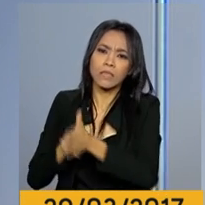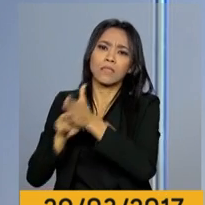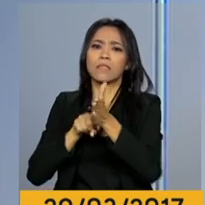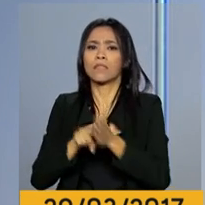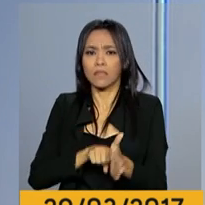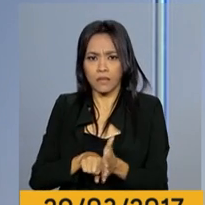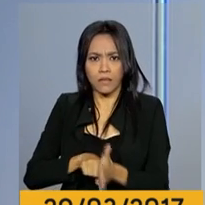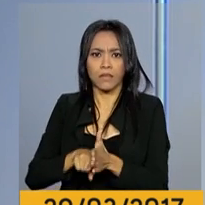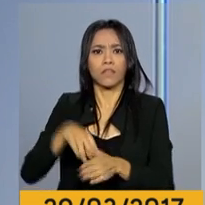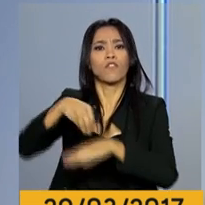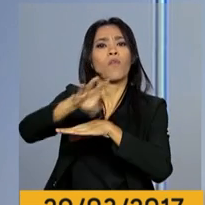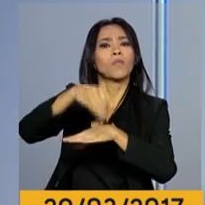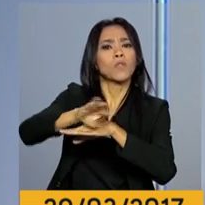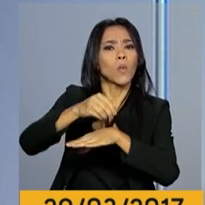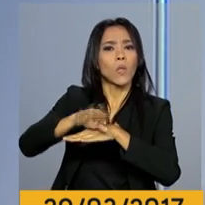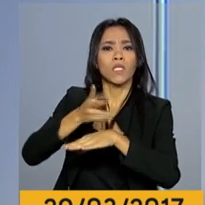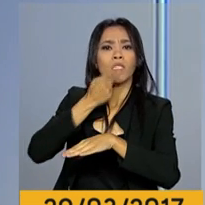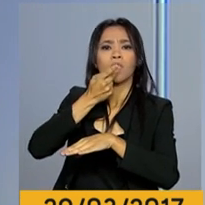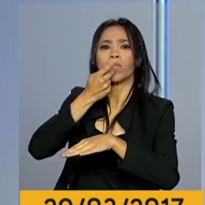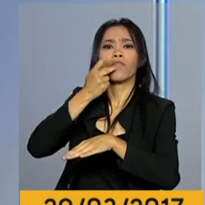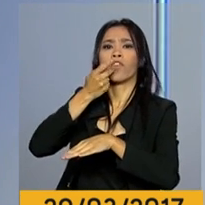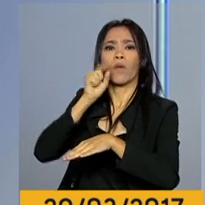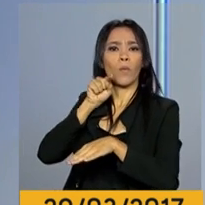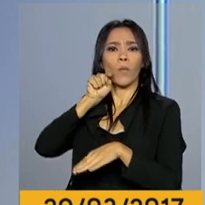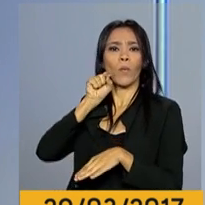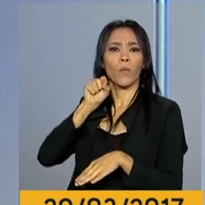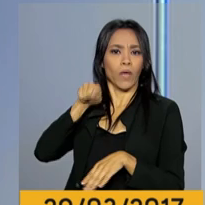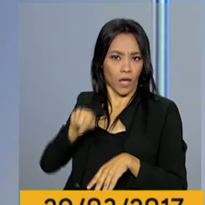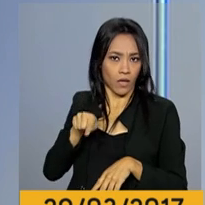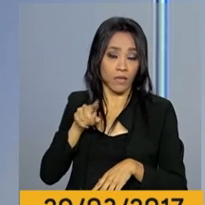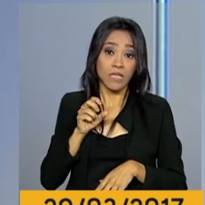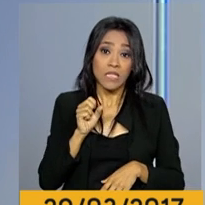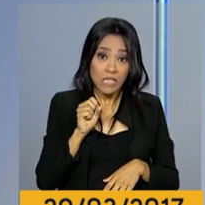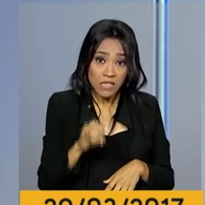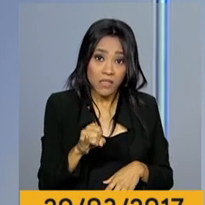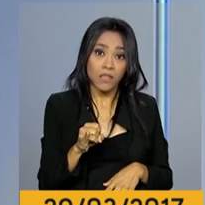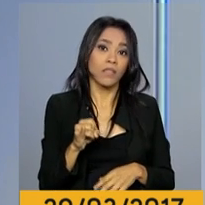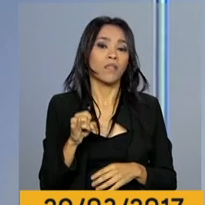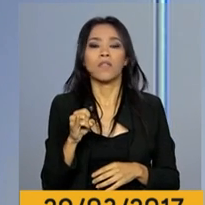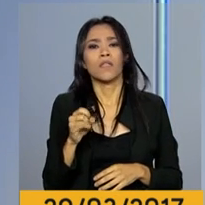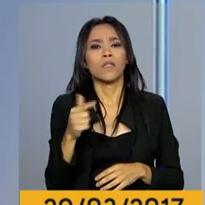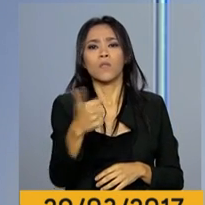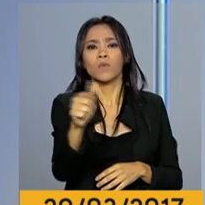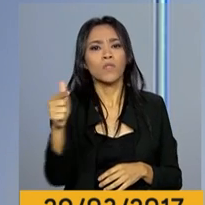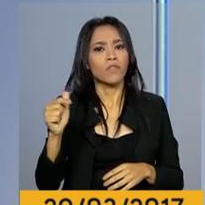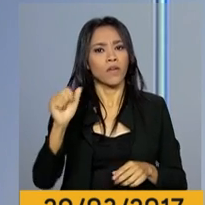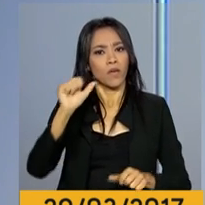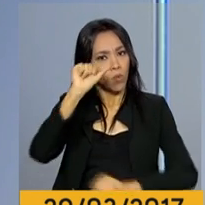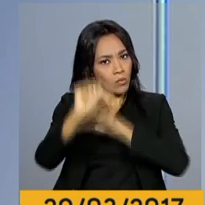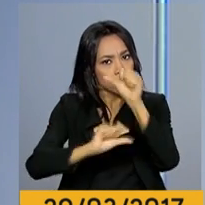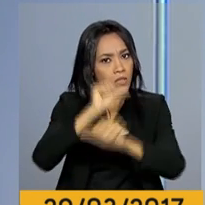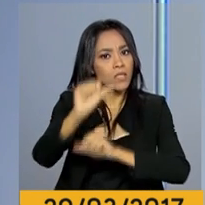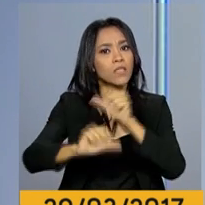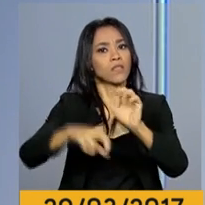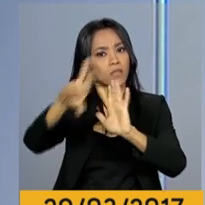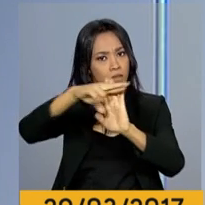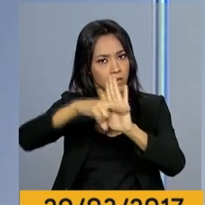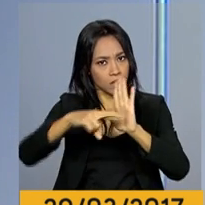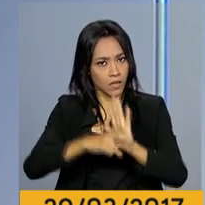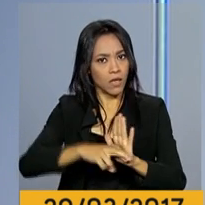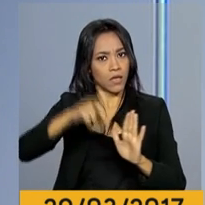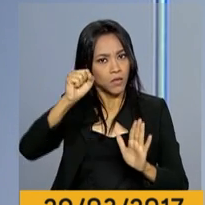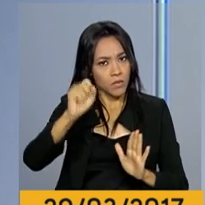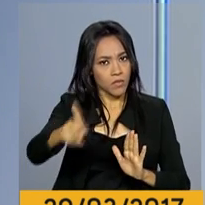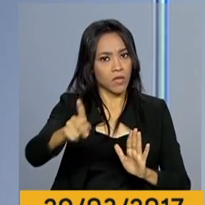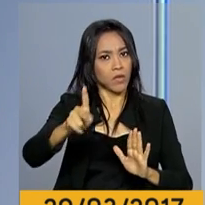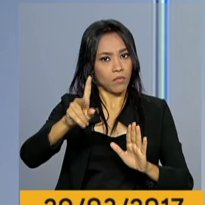estatísticos revelam que se não houver uma reformulação previdenciária e aqui eu me de ter um pouco